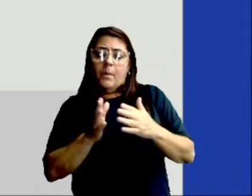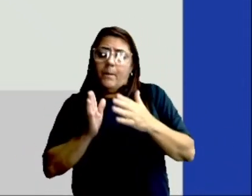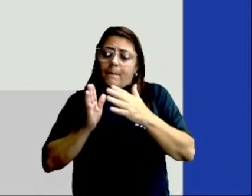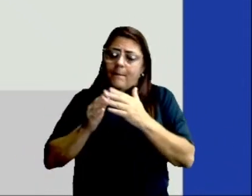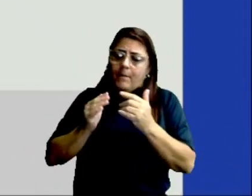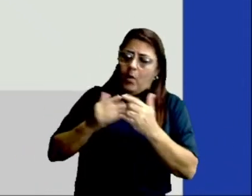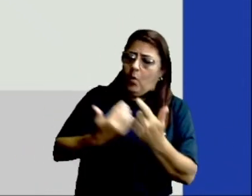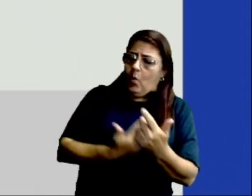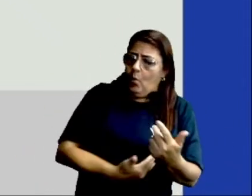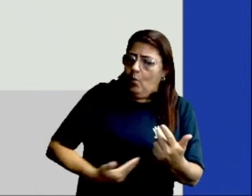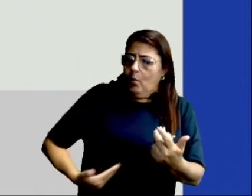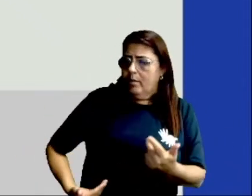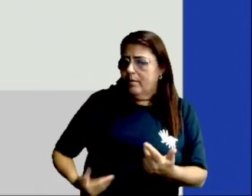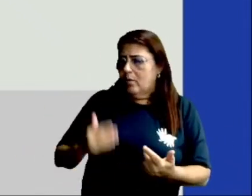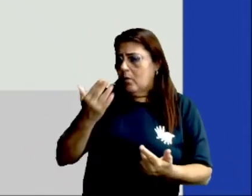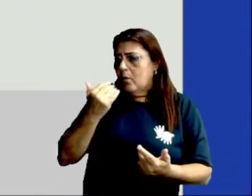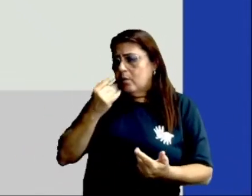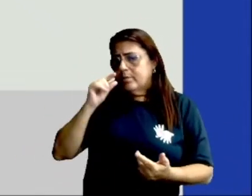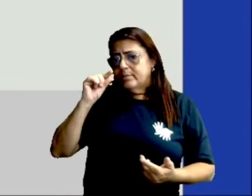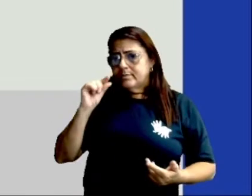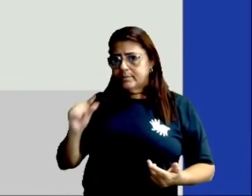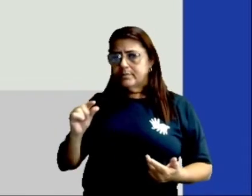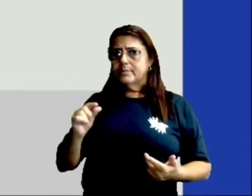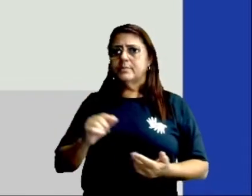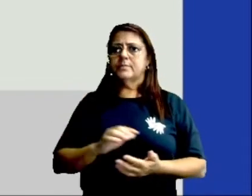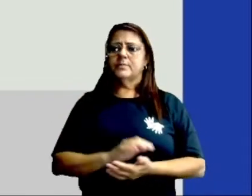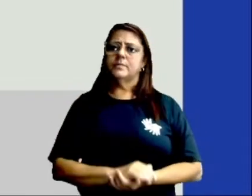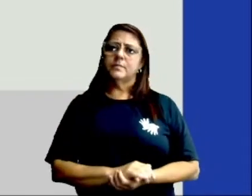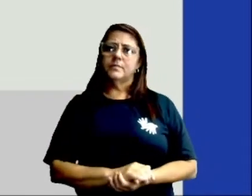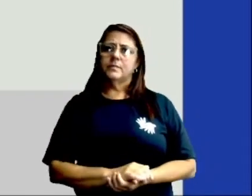as formigas, pois estava com muita fome.